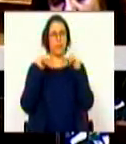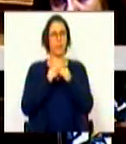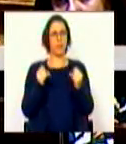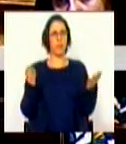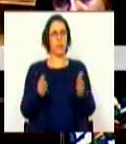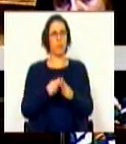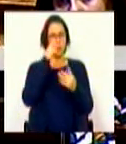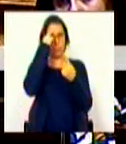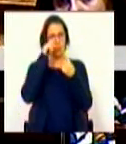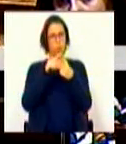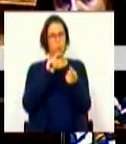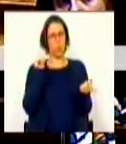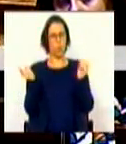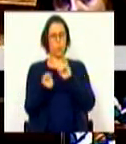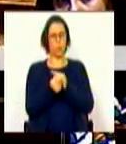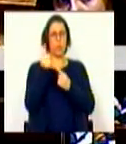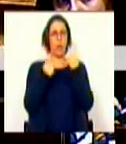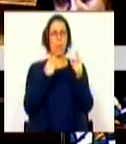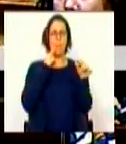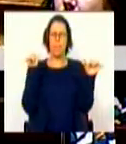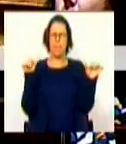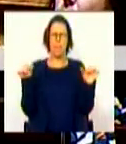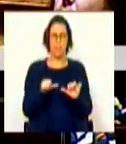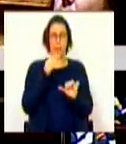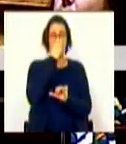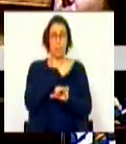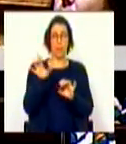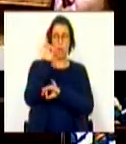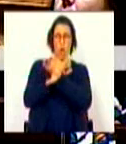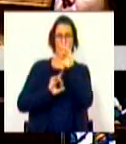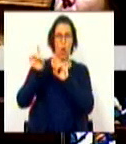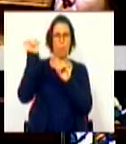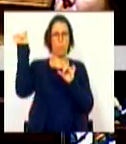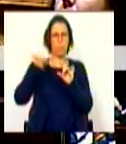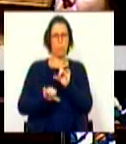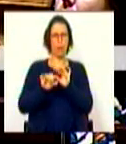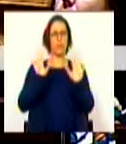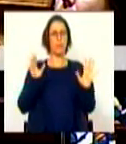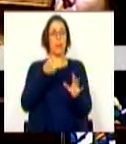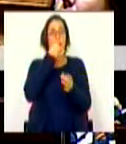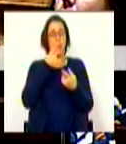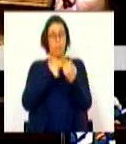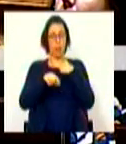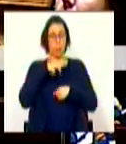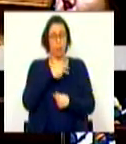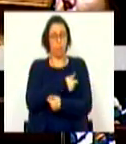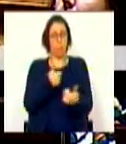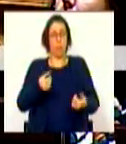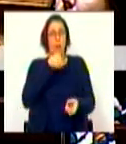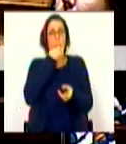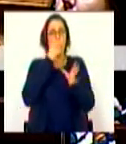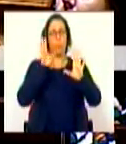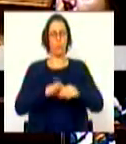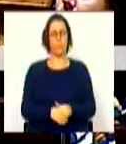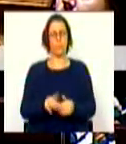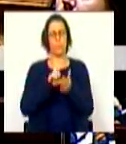internacionais no sentido contrário a algumas péssimas práticas europeias, e ainda bem que assim é.